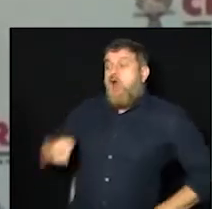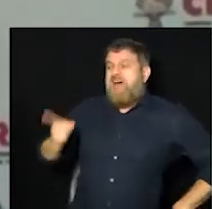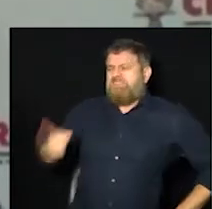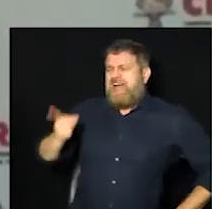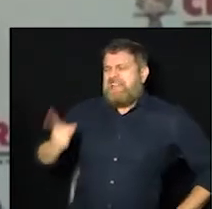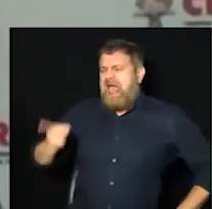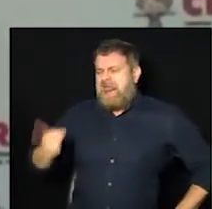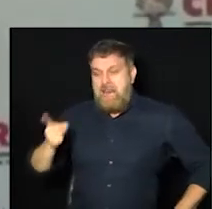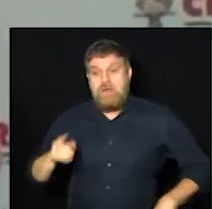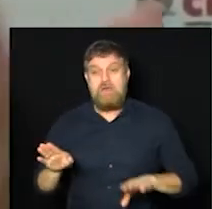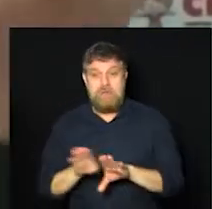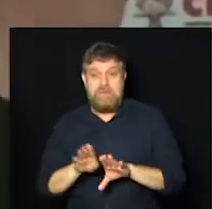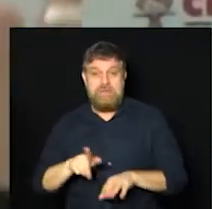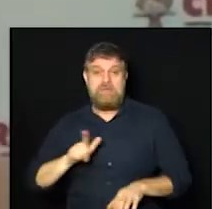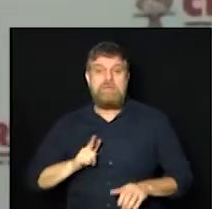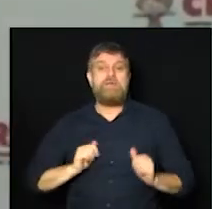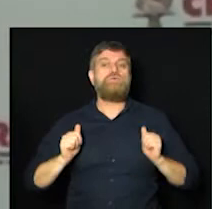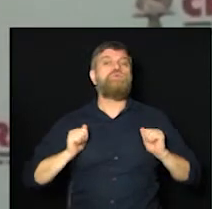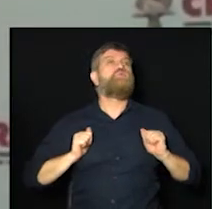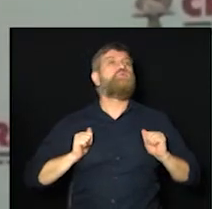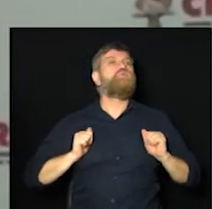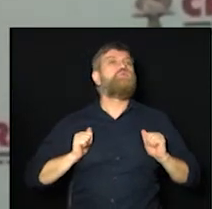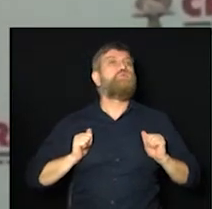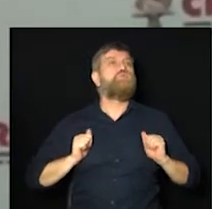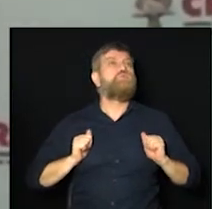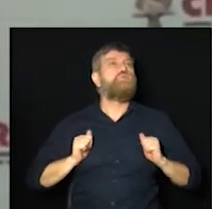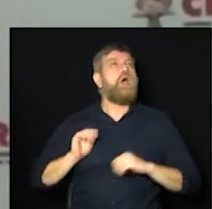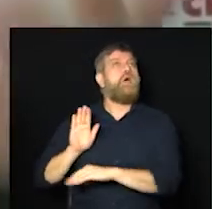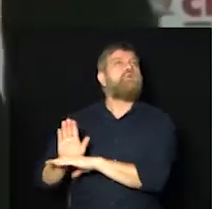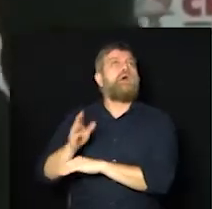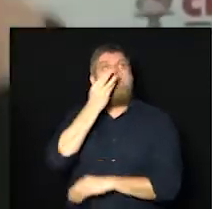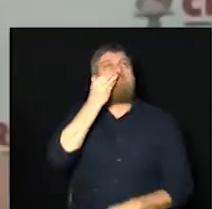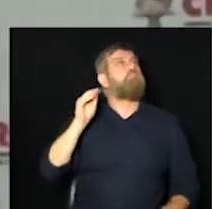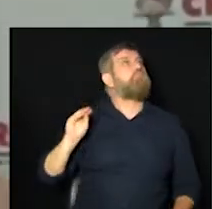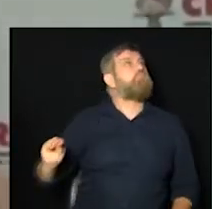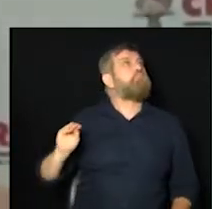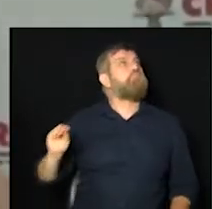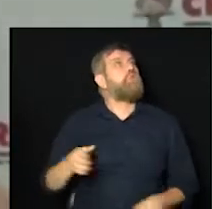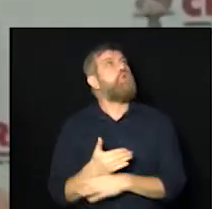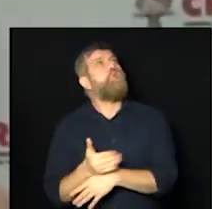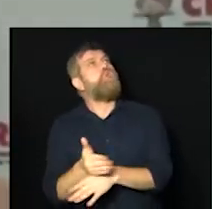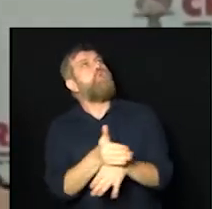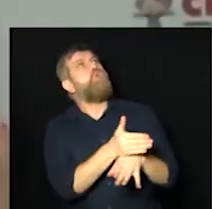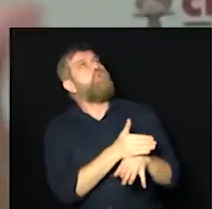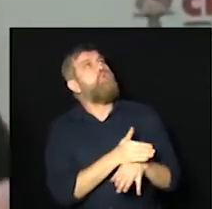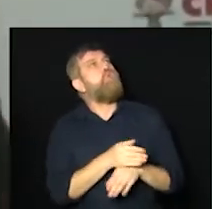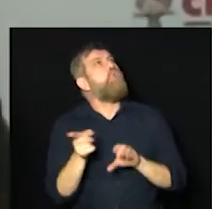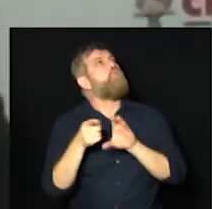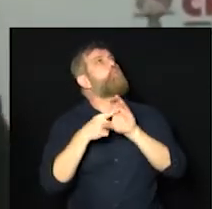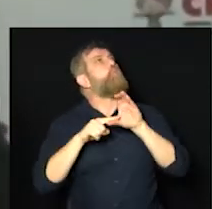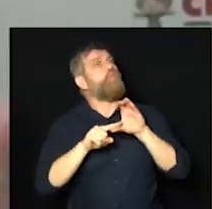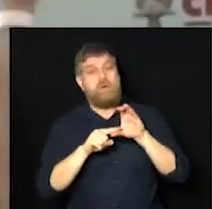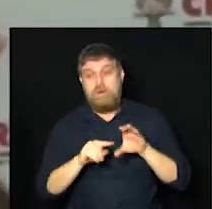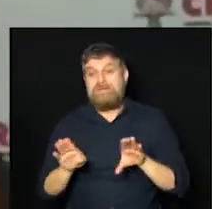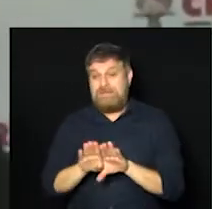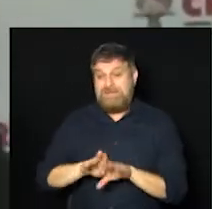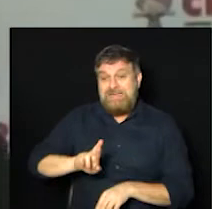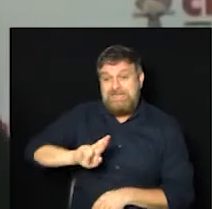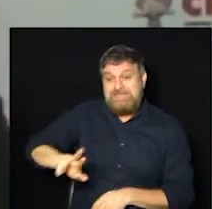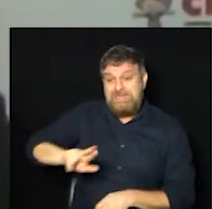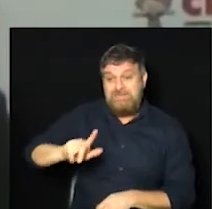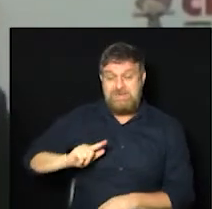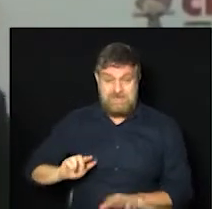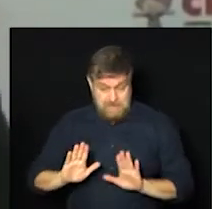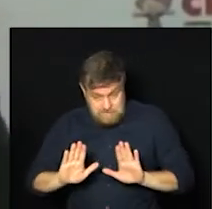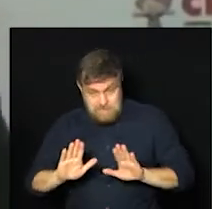tem a negligência, que é quando você deixa de ofertar os cuidados. Você podendo ofertar, não oferta. É diferente de você não conseguir